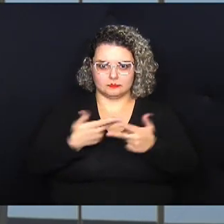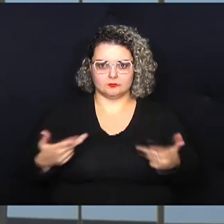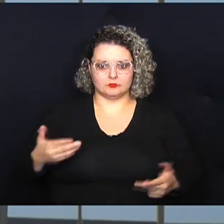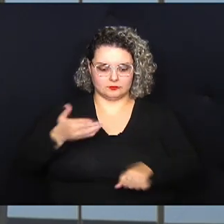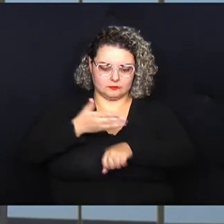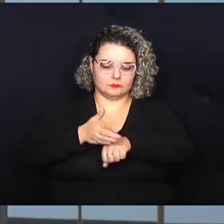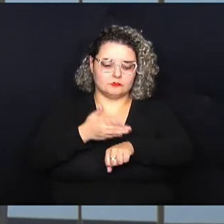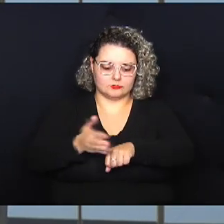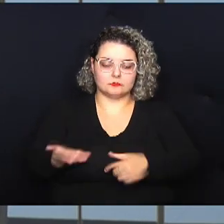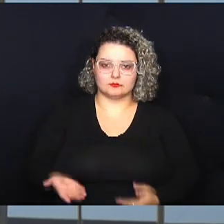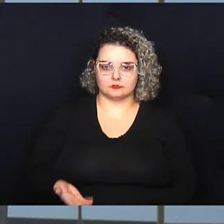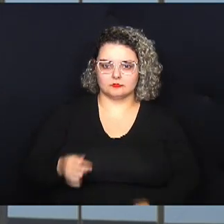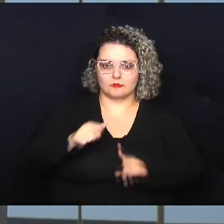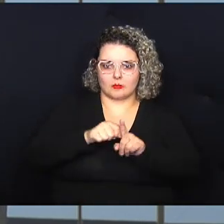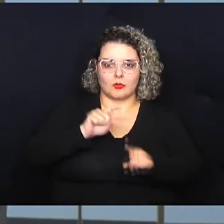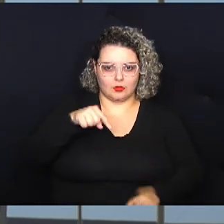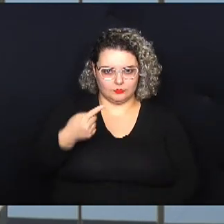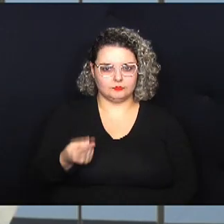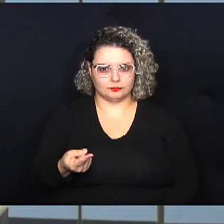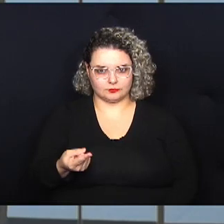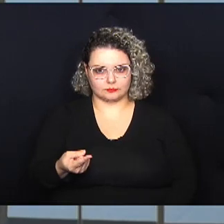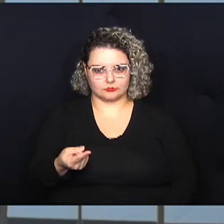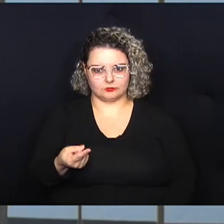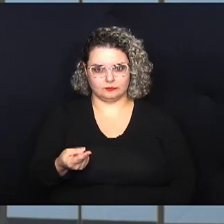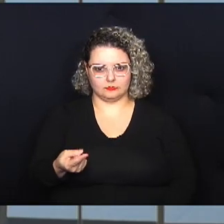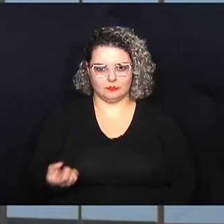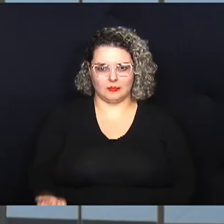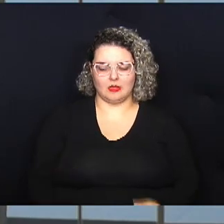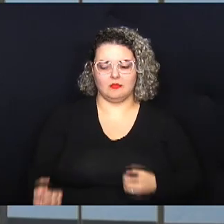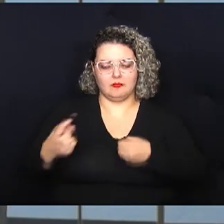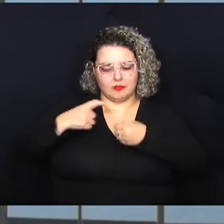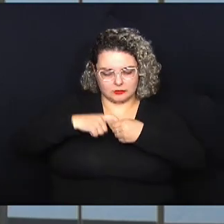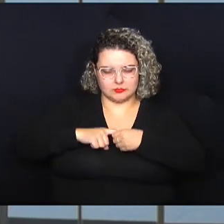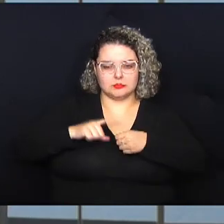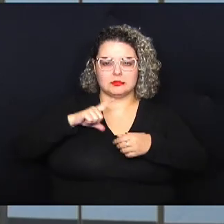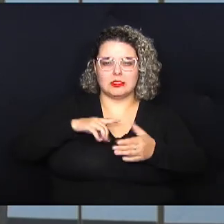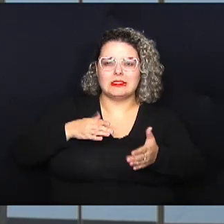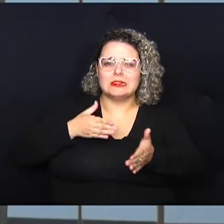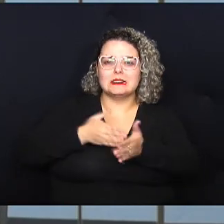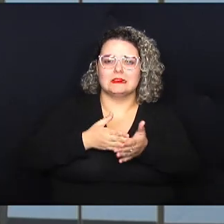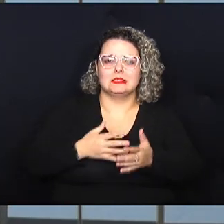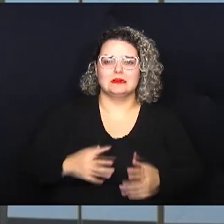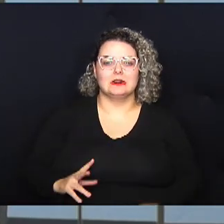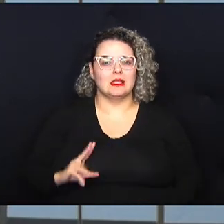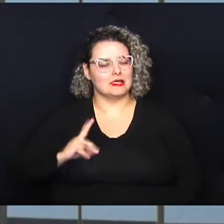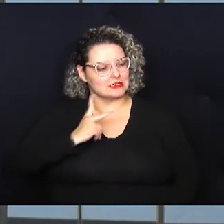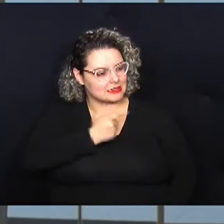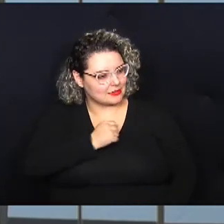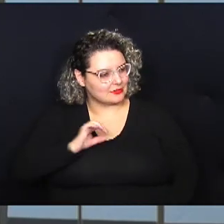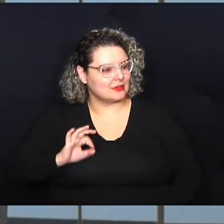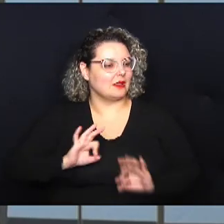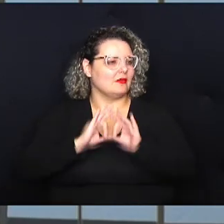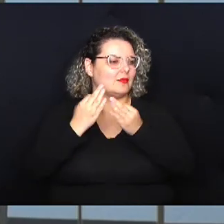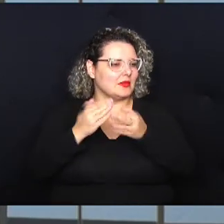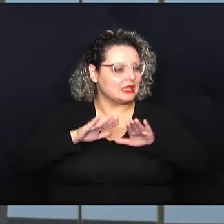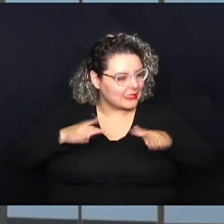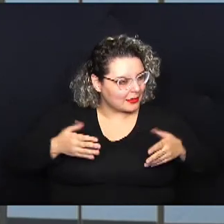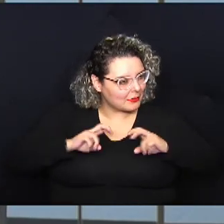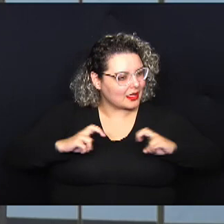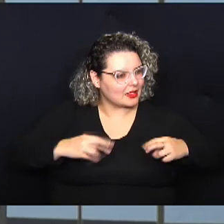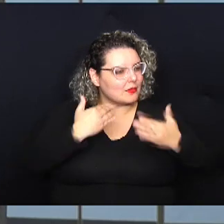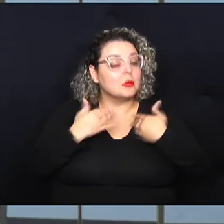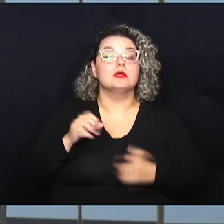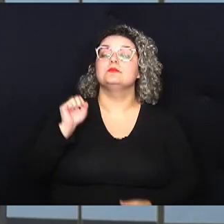treinamento o mês que vem, é trazer de volta isso, sabe? Ter o limite. Resgatar a família, né, na mesa, né? O limite